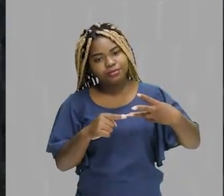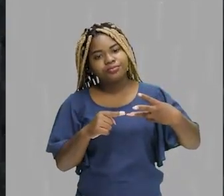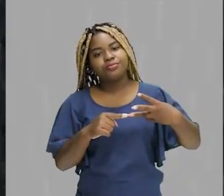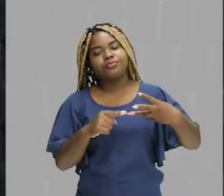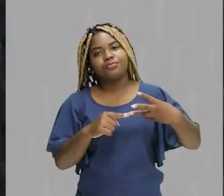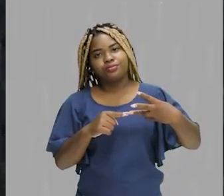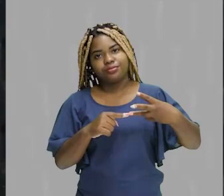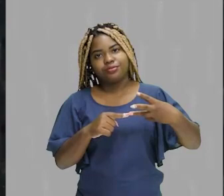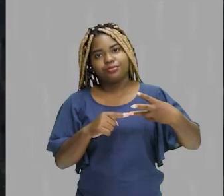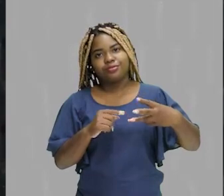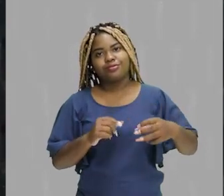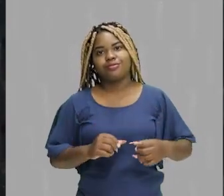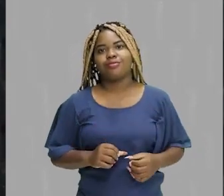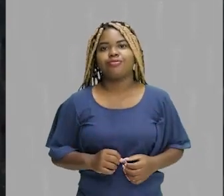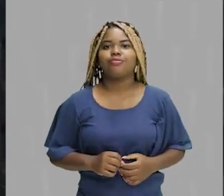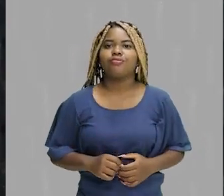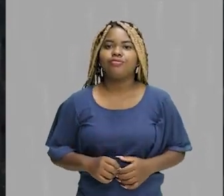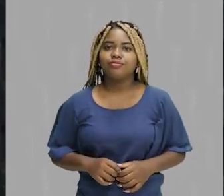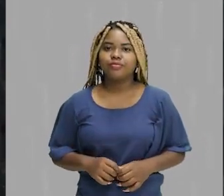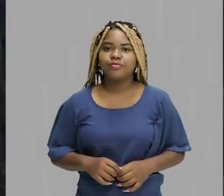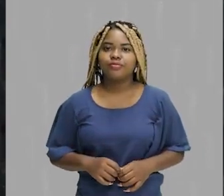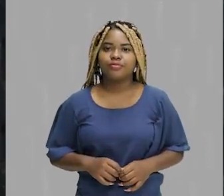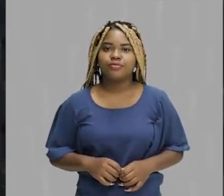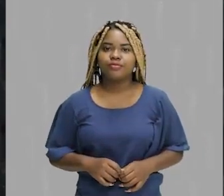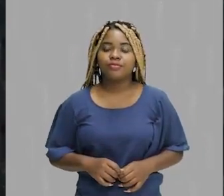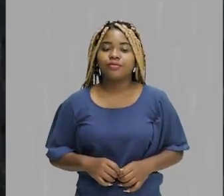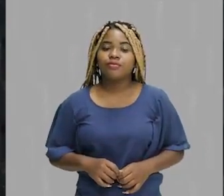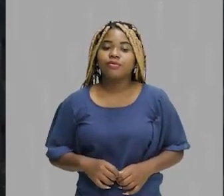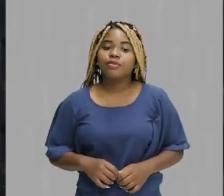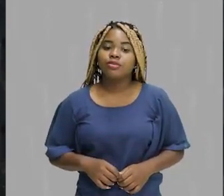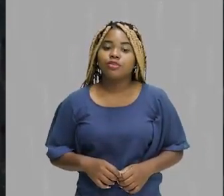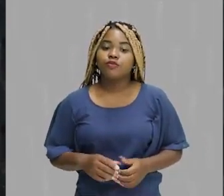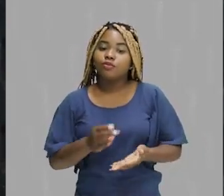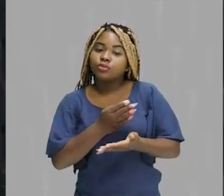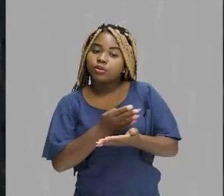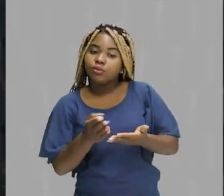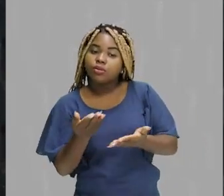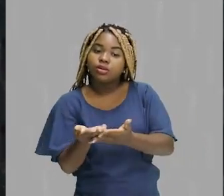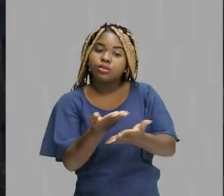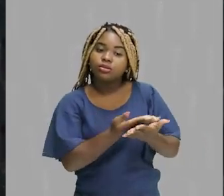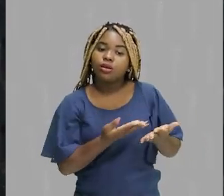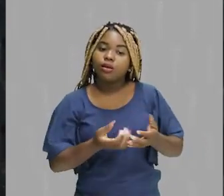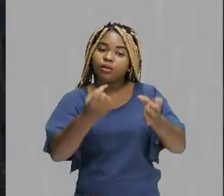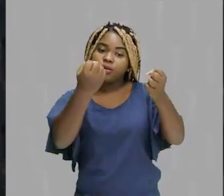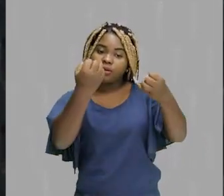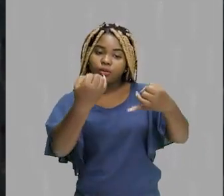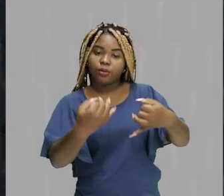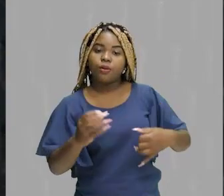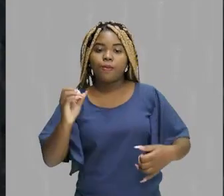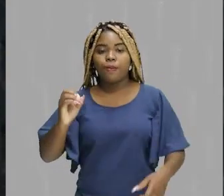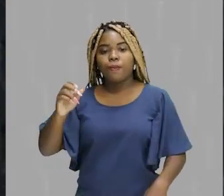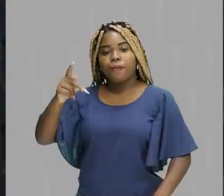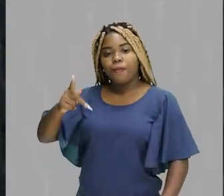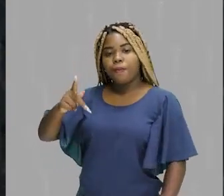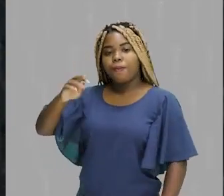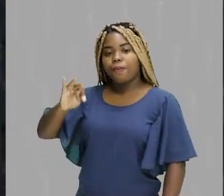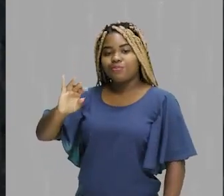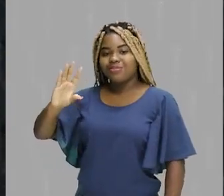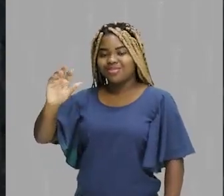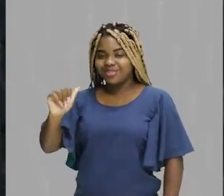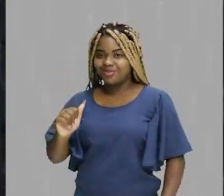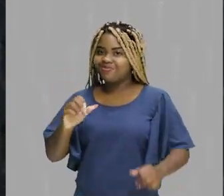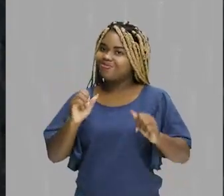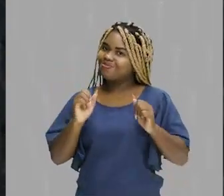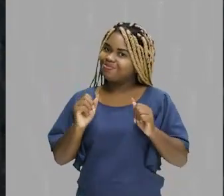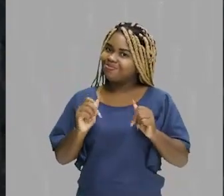como carbono assimétrico. Então, nós vamos iniciar o estudo da isomeria óptica. Show de bola?